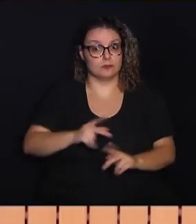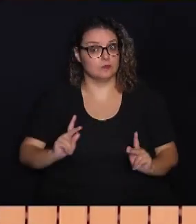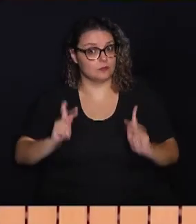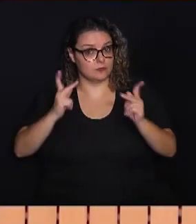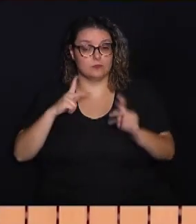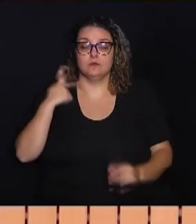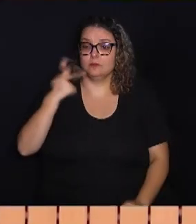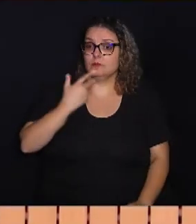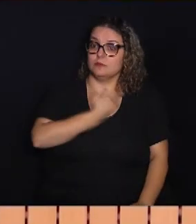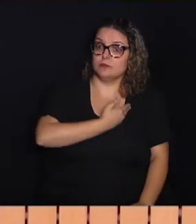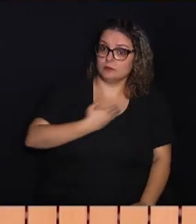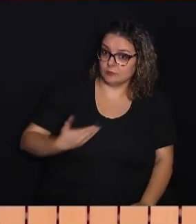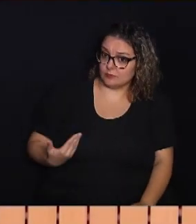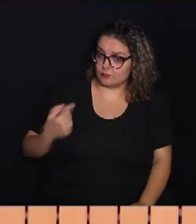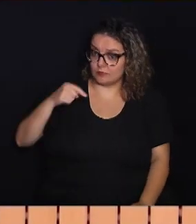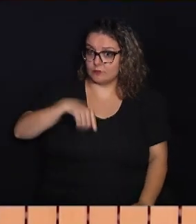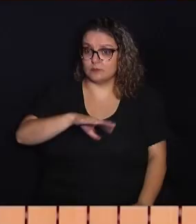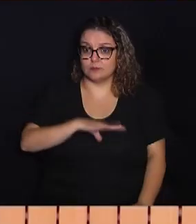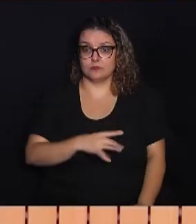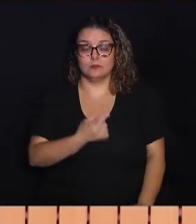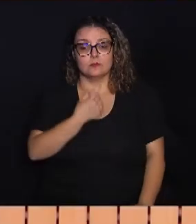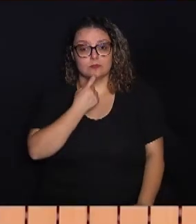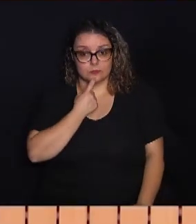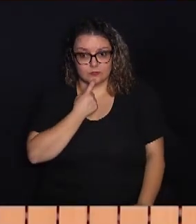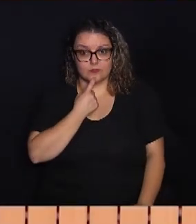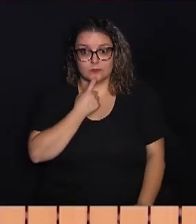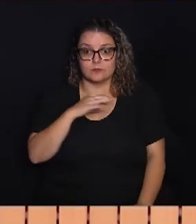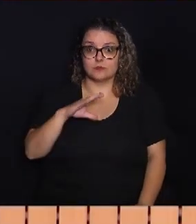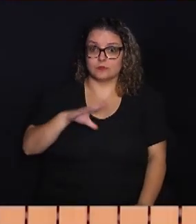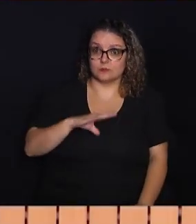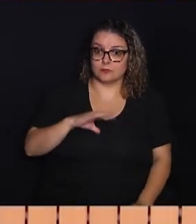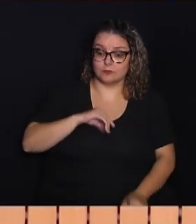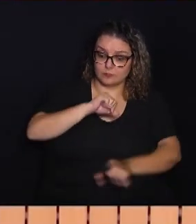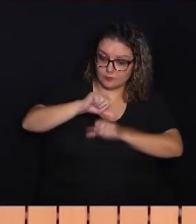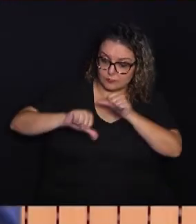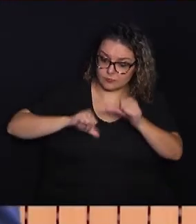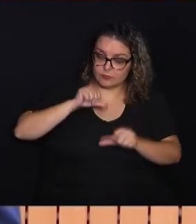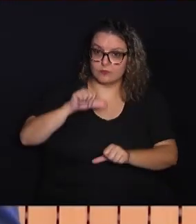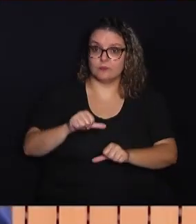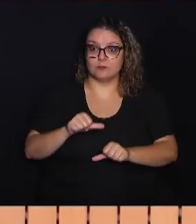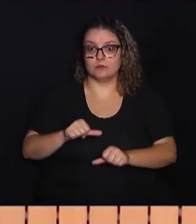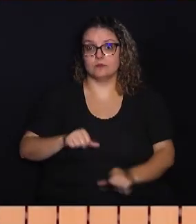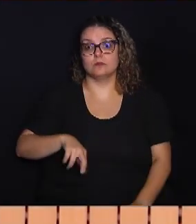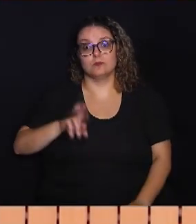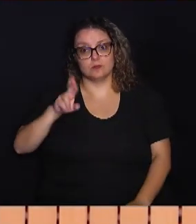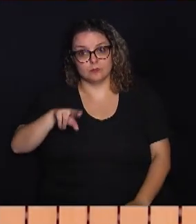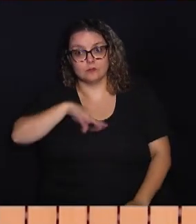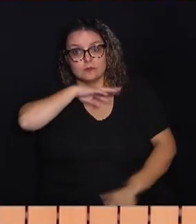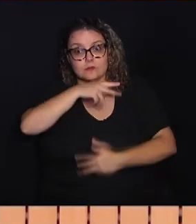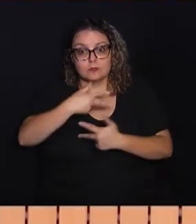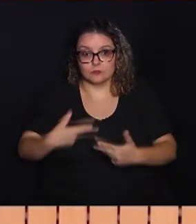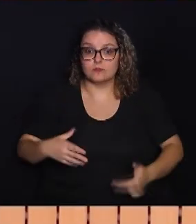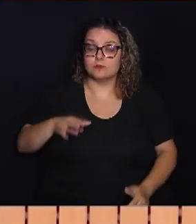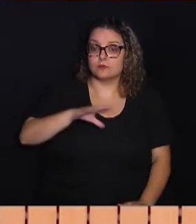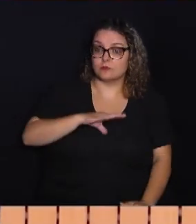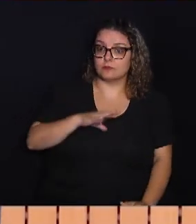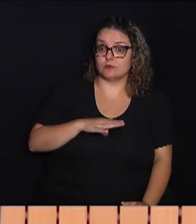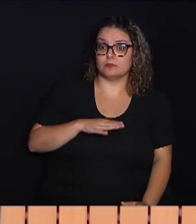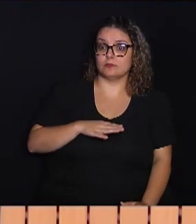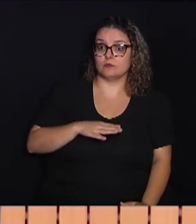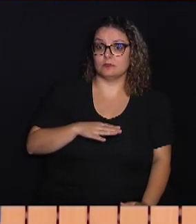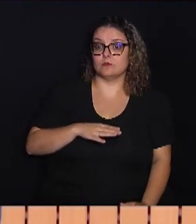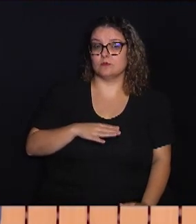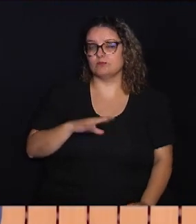políticas públicas aqui no município da cidade mudando né a causa Animal na cidade e saindo